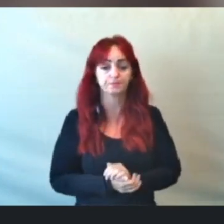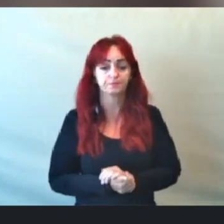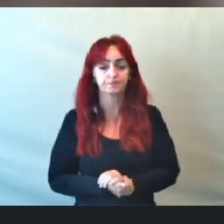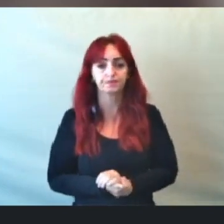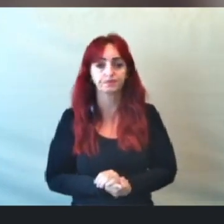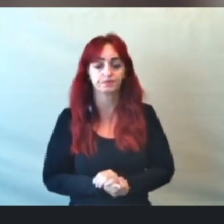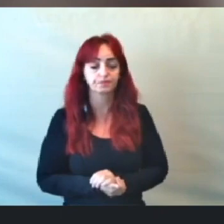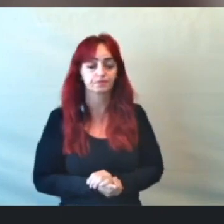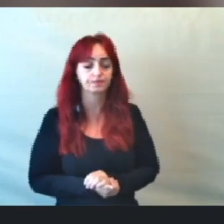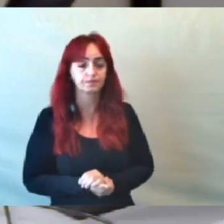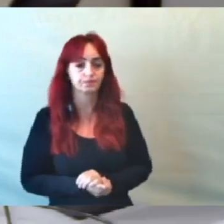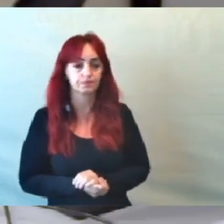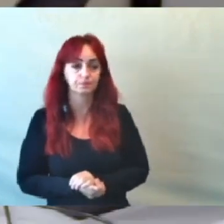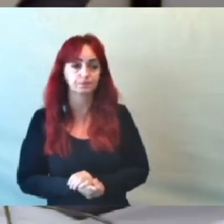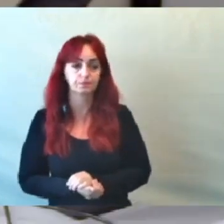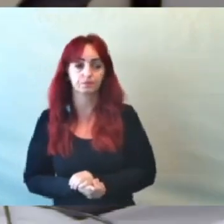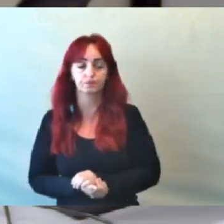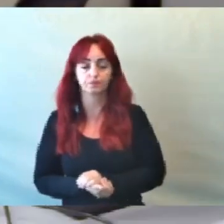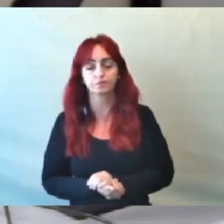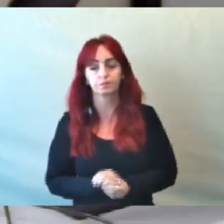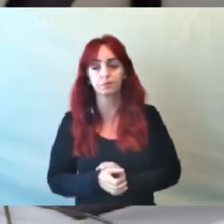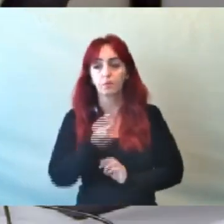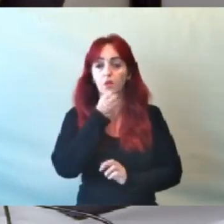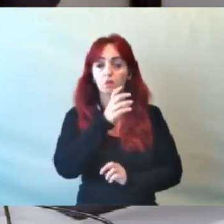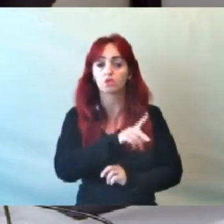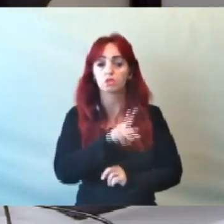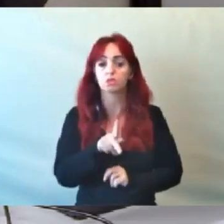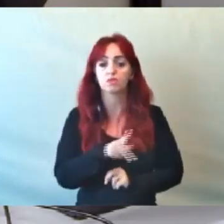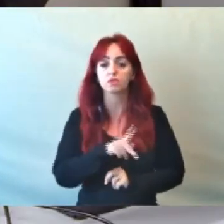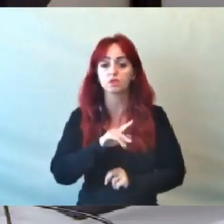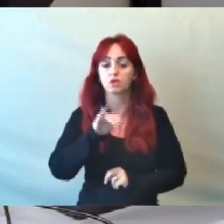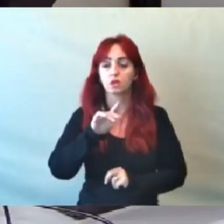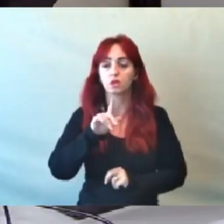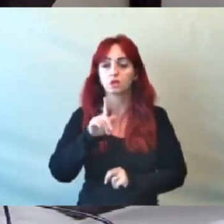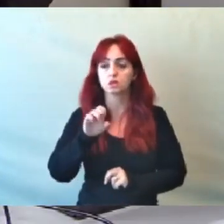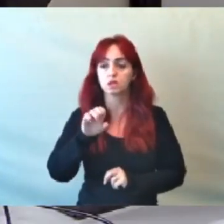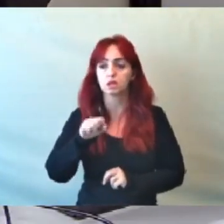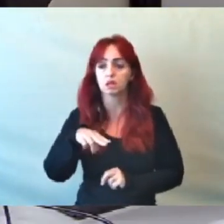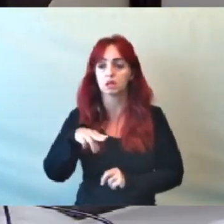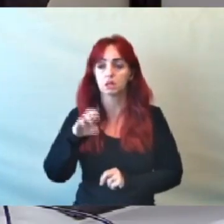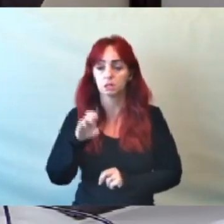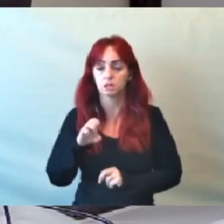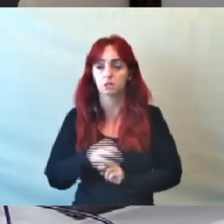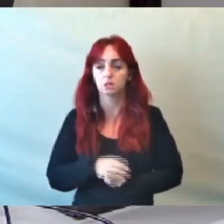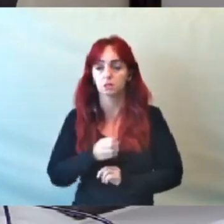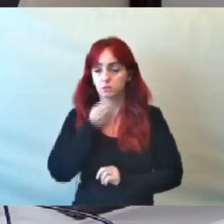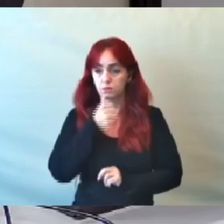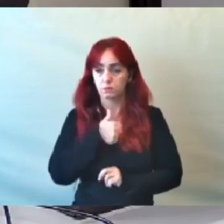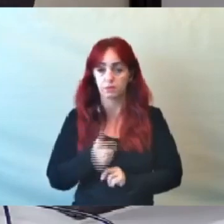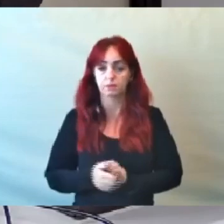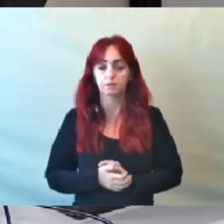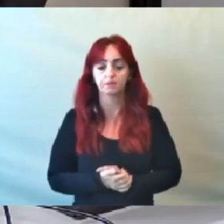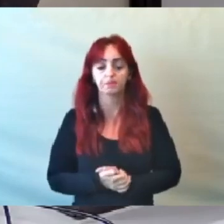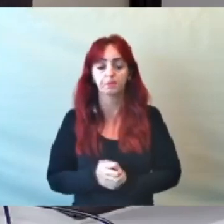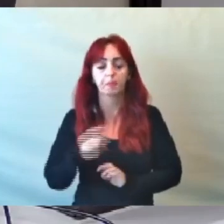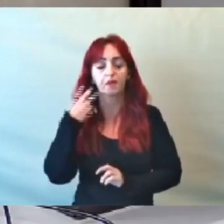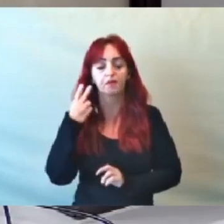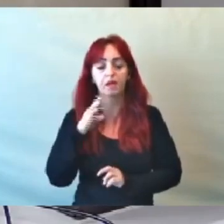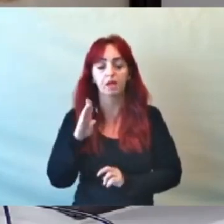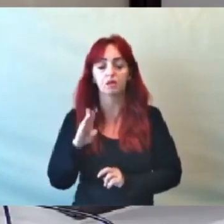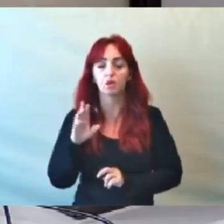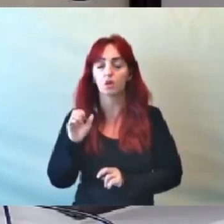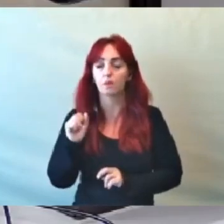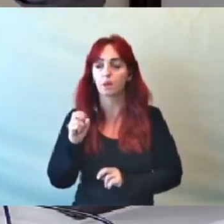Bom dia, professora Giane. Alessandra Giane, tudo bem, né? Aqui é o vereador Bruno Lara, seja bem-vinda. Professora,